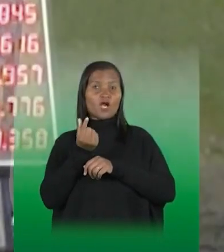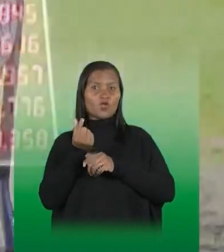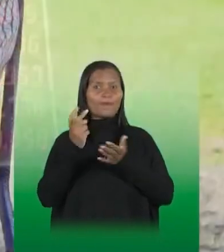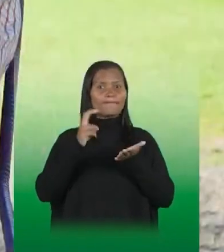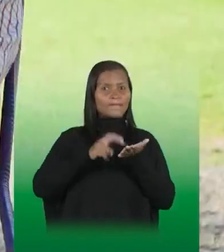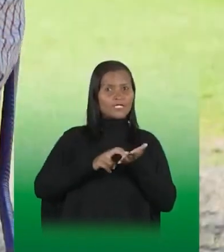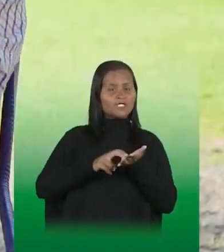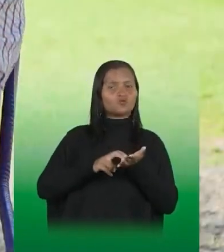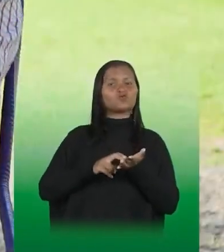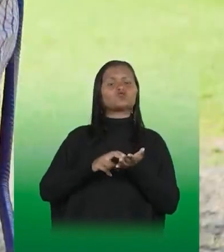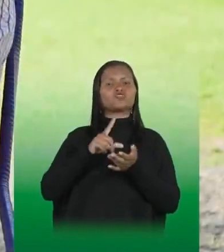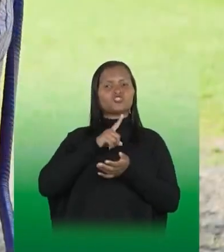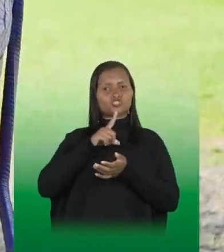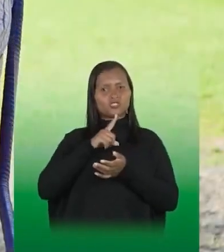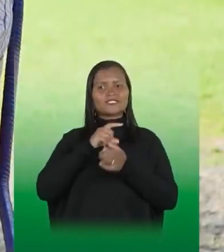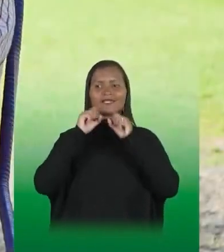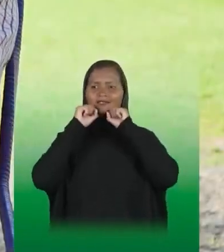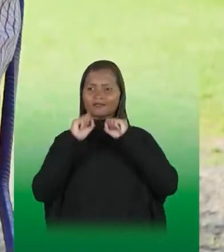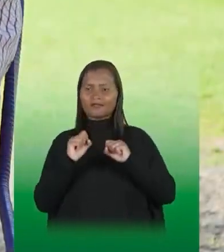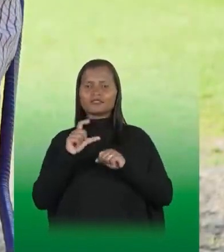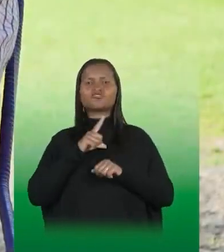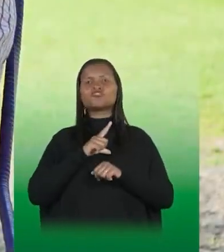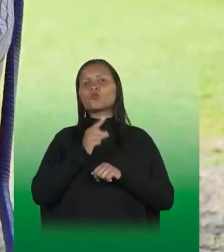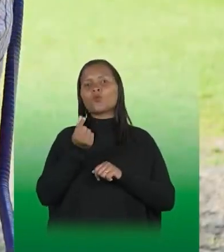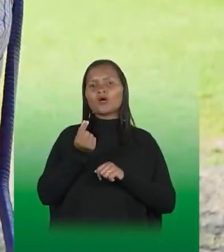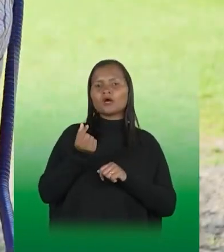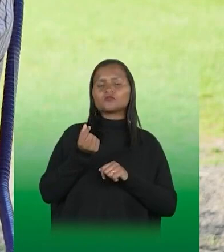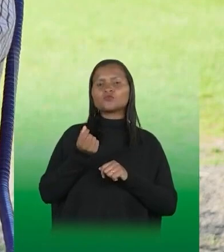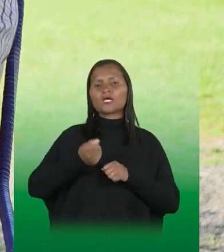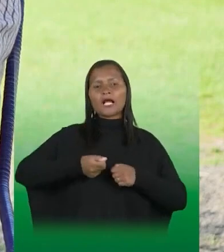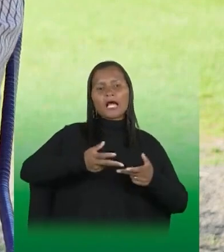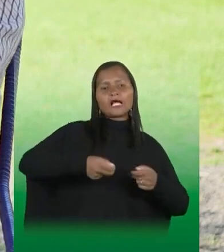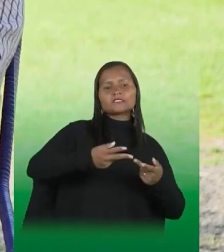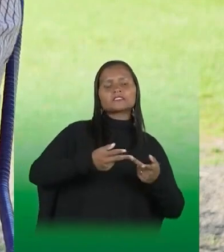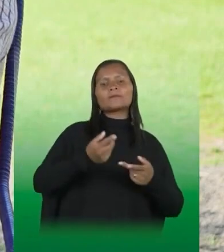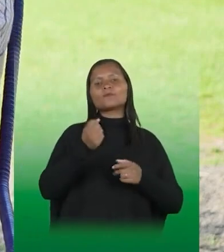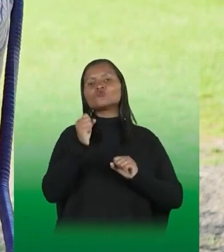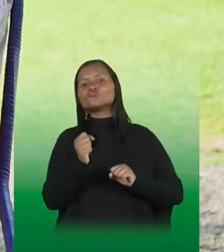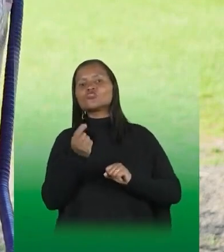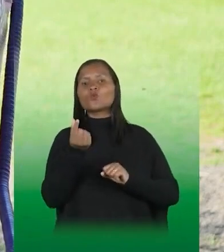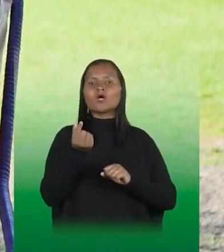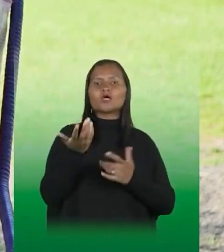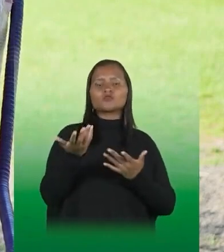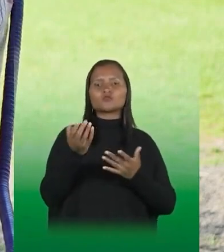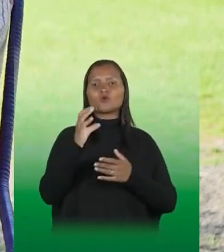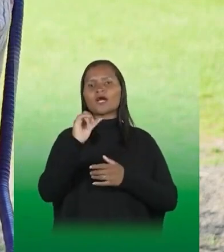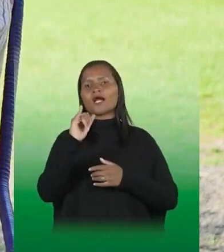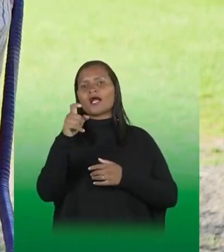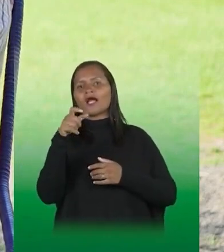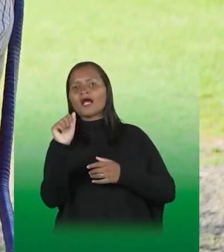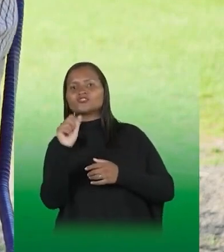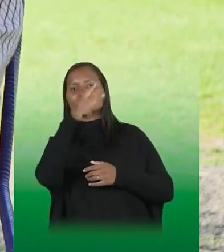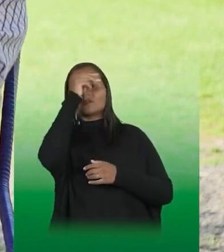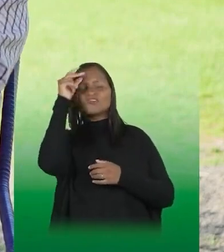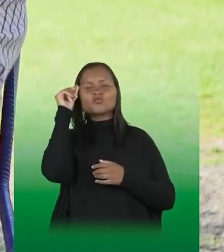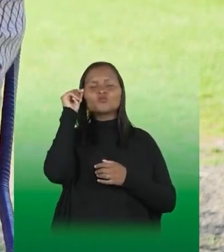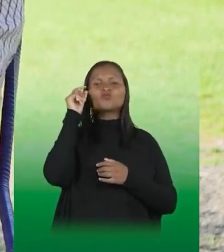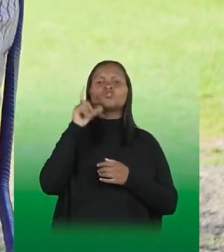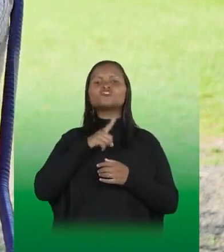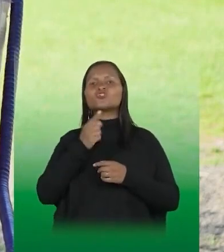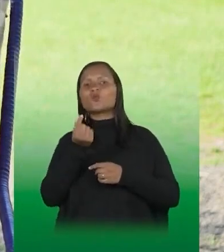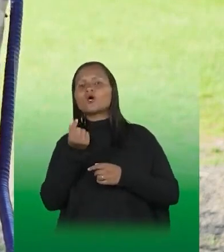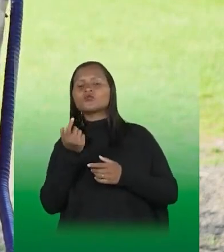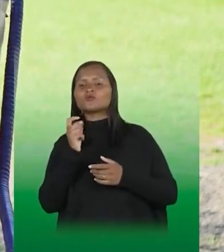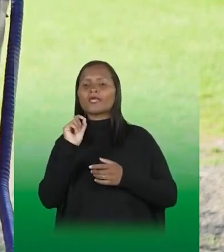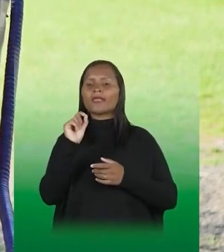estava nos bancos, o valor que cada secretaria tinha, quanto que podia gastar, quanto que tinha no caixa da prefeitura, quem pagava,